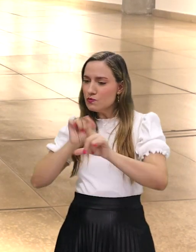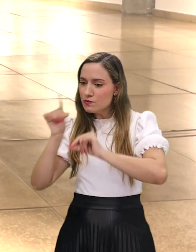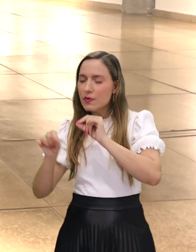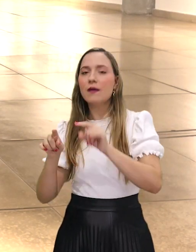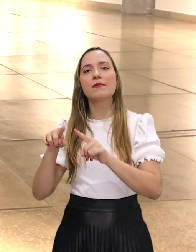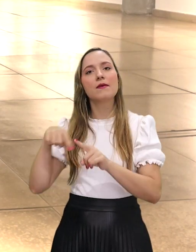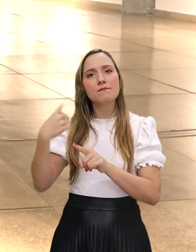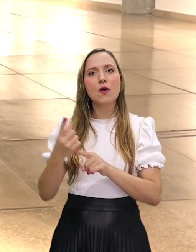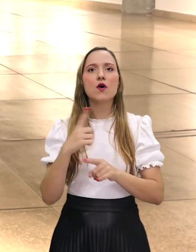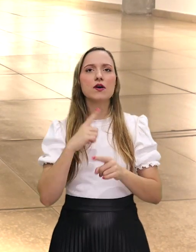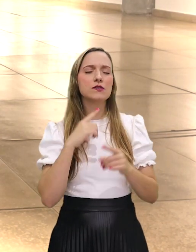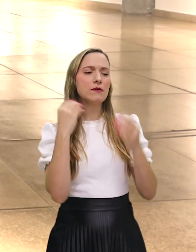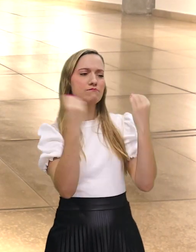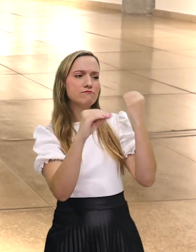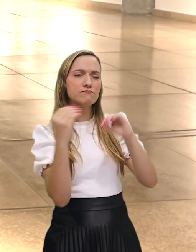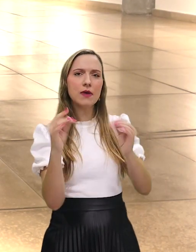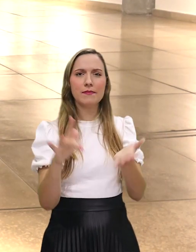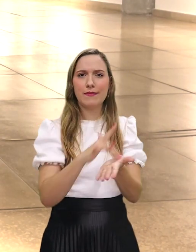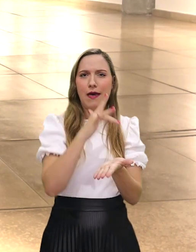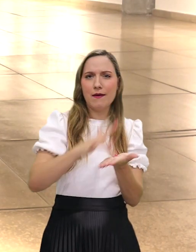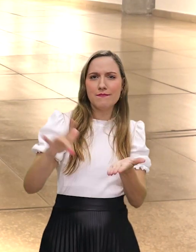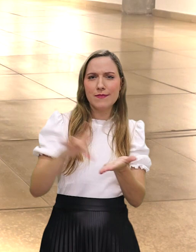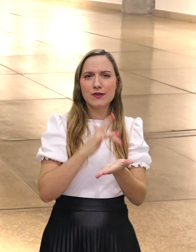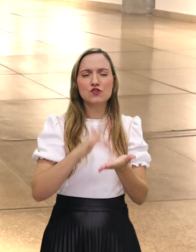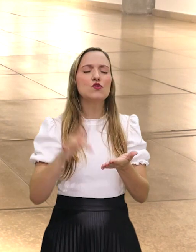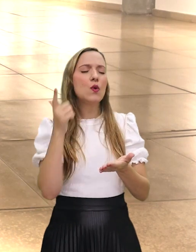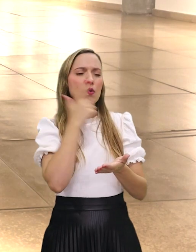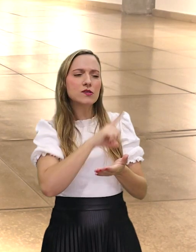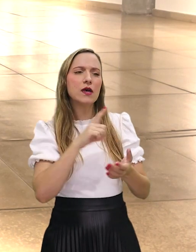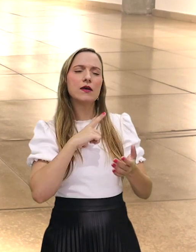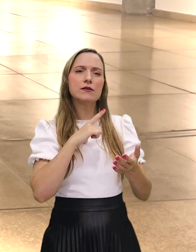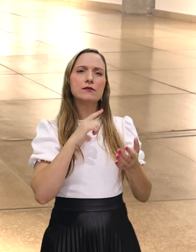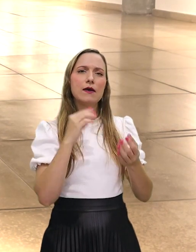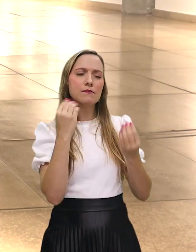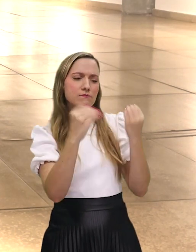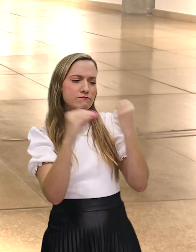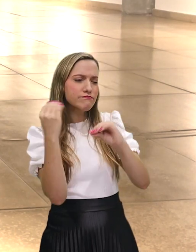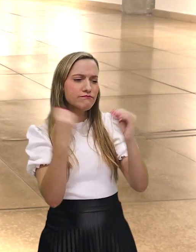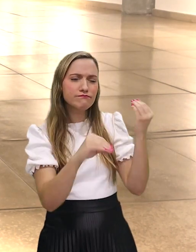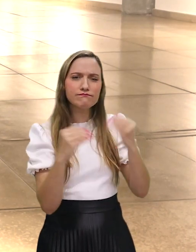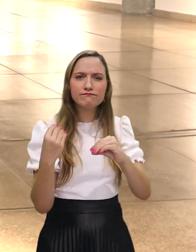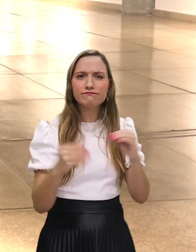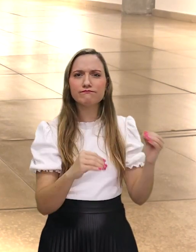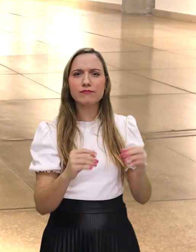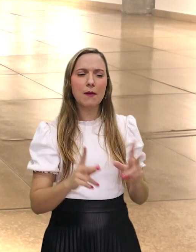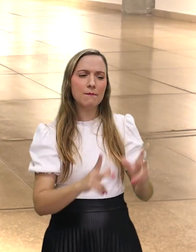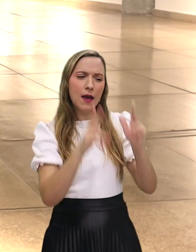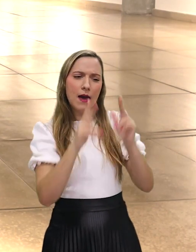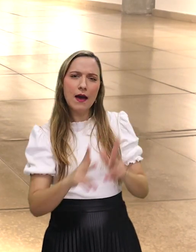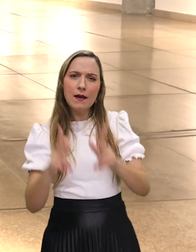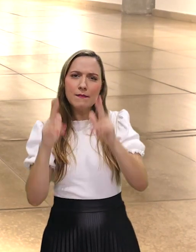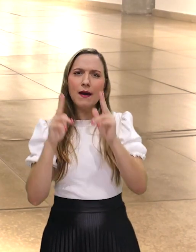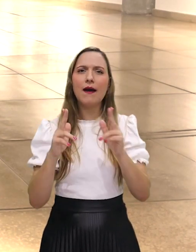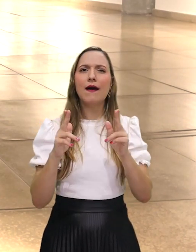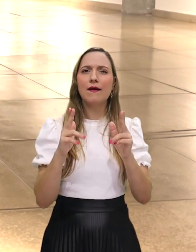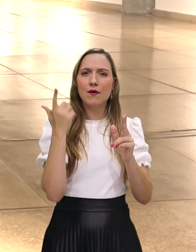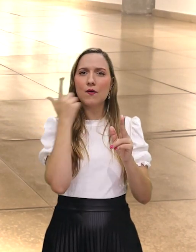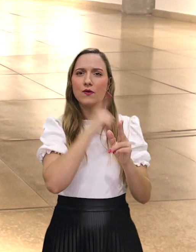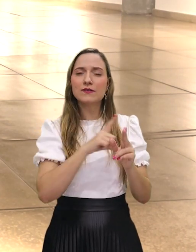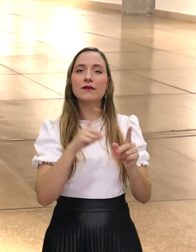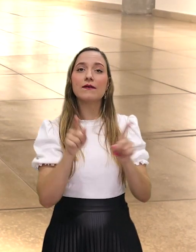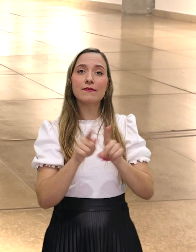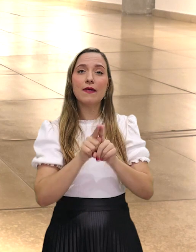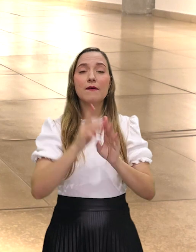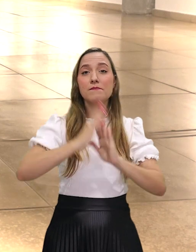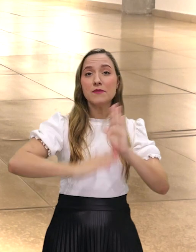numa tablet, né, que vai ser uma mídia que vai digitalizar essas imagens, e faço a pintura e a